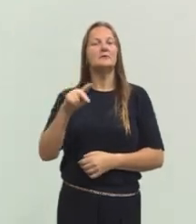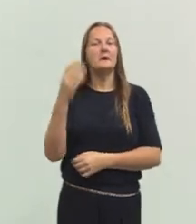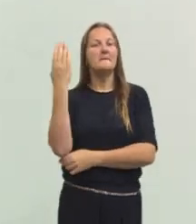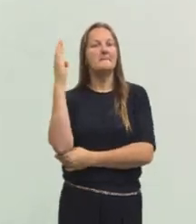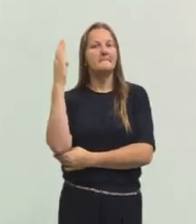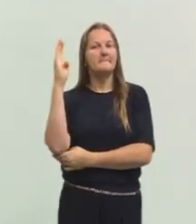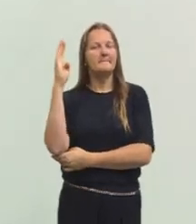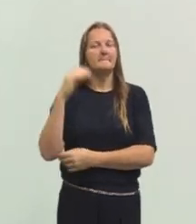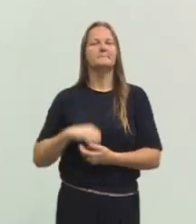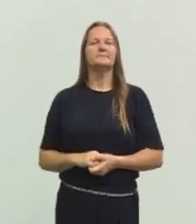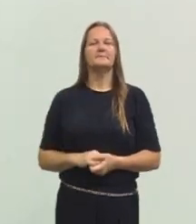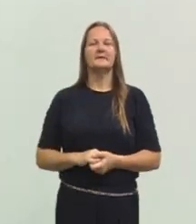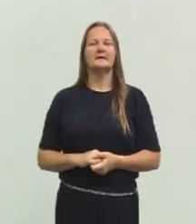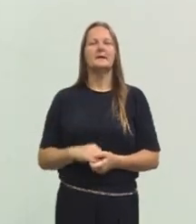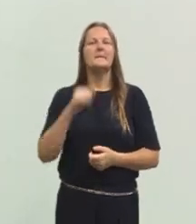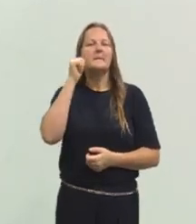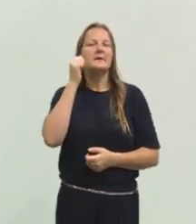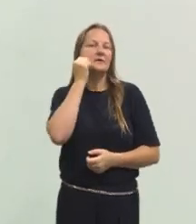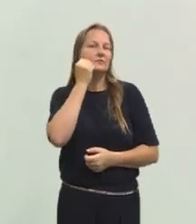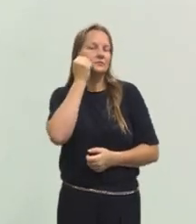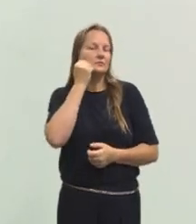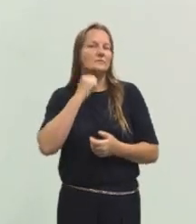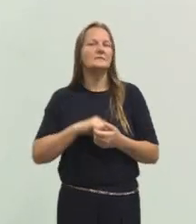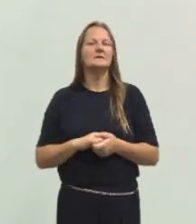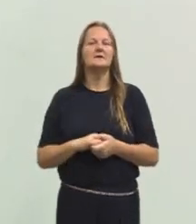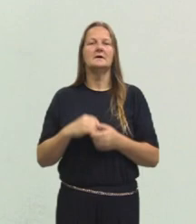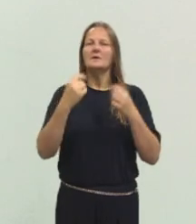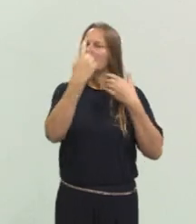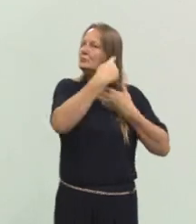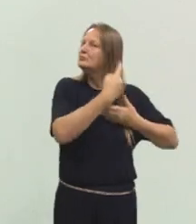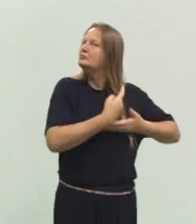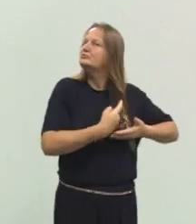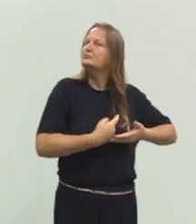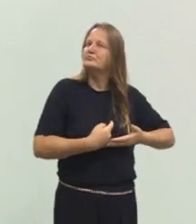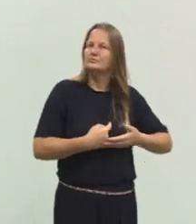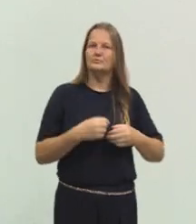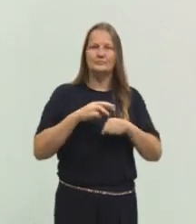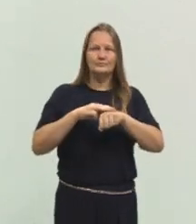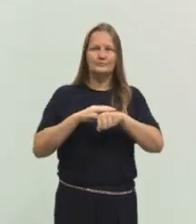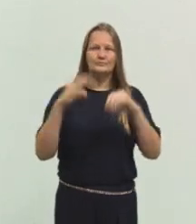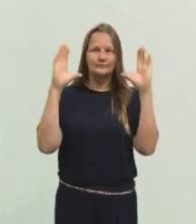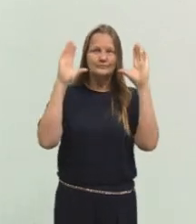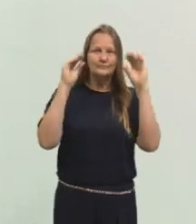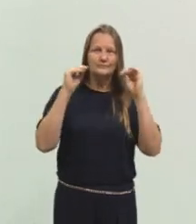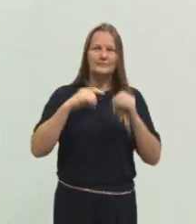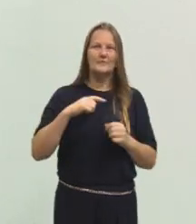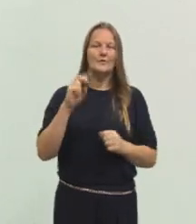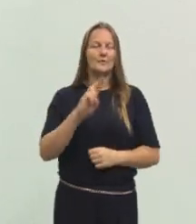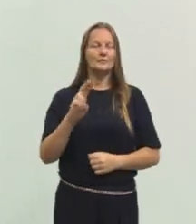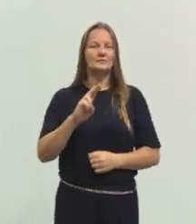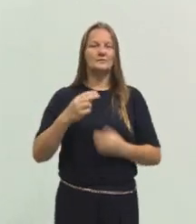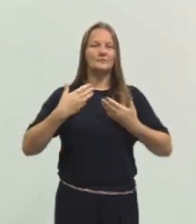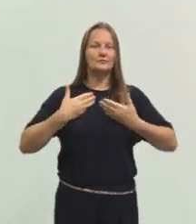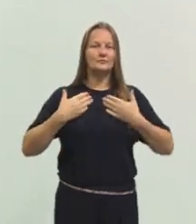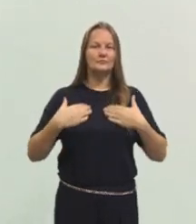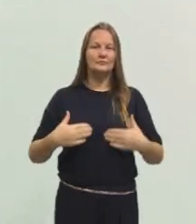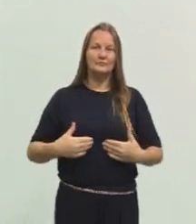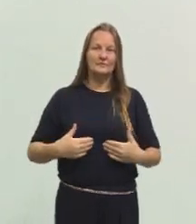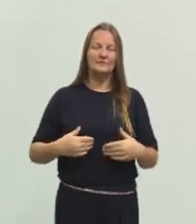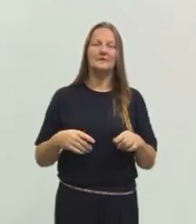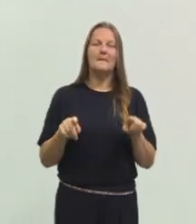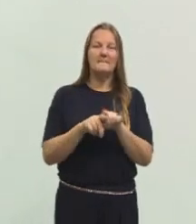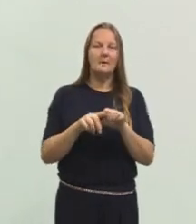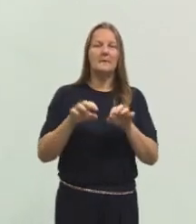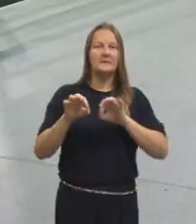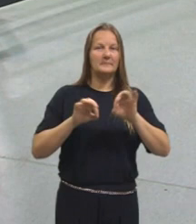sou uma mulher negra cabelos crespos médios castanhos escuros Estou vestindo a camiseta do programa e uma